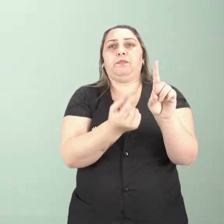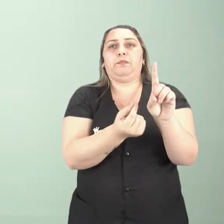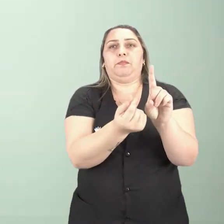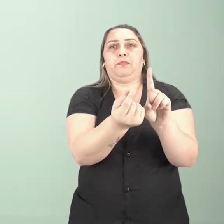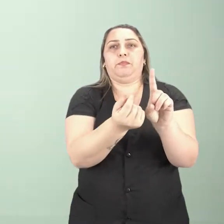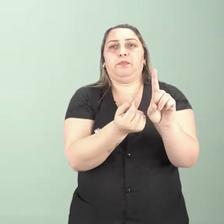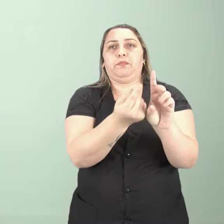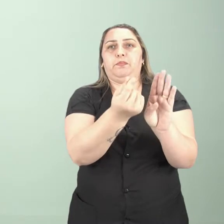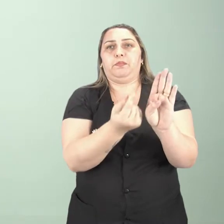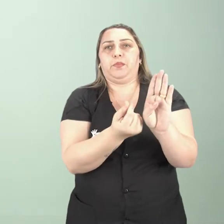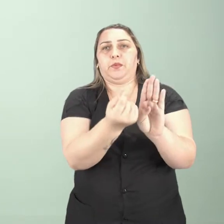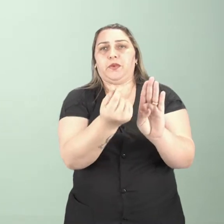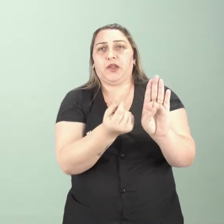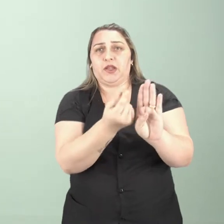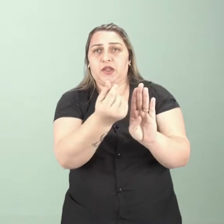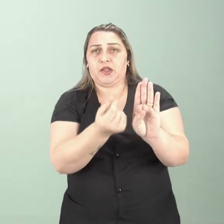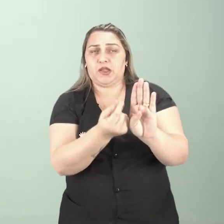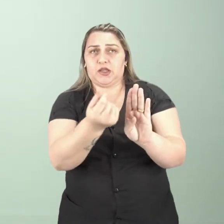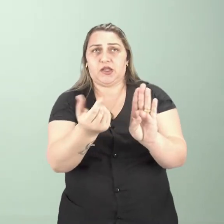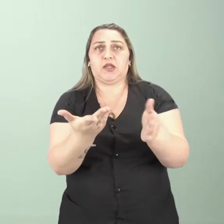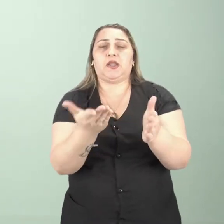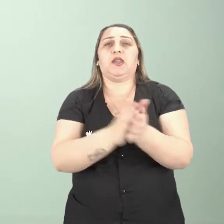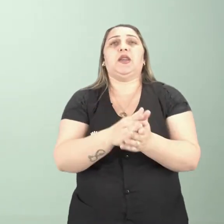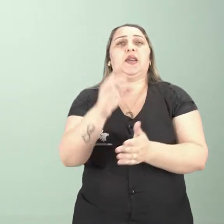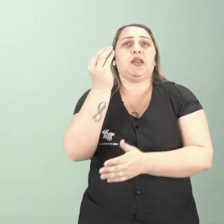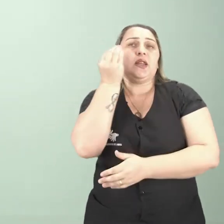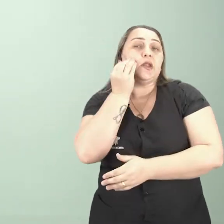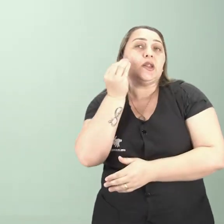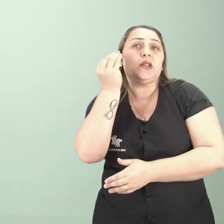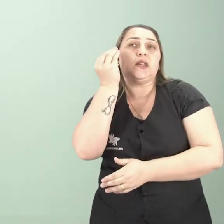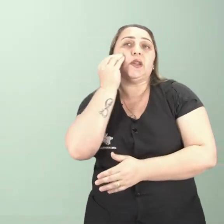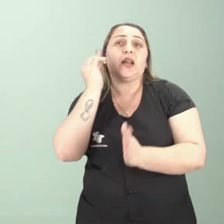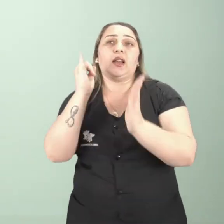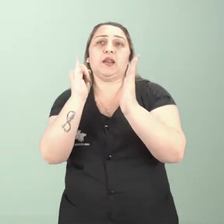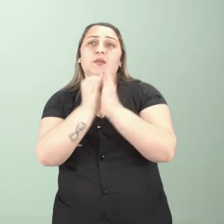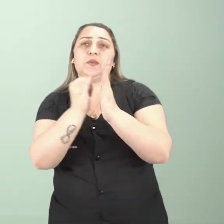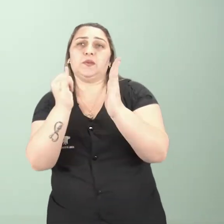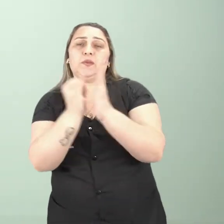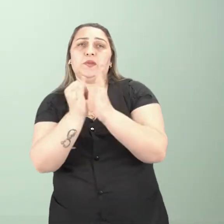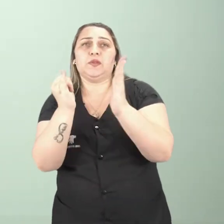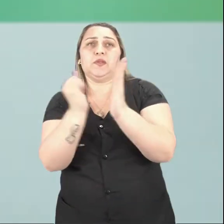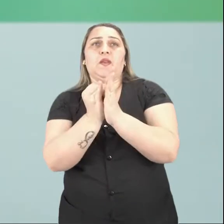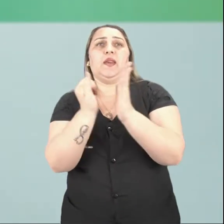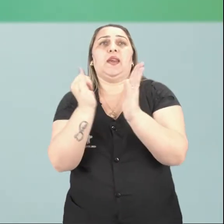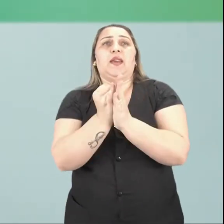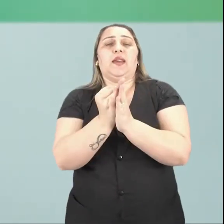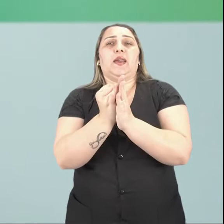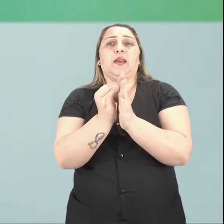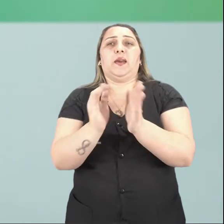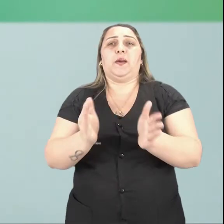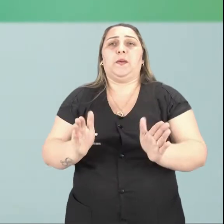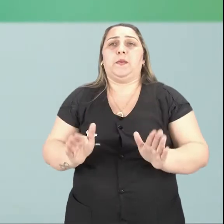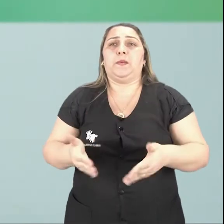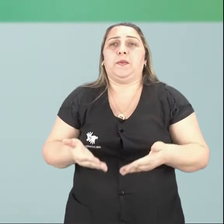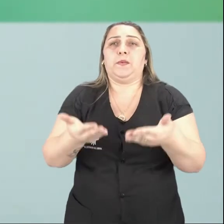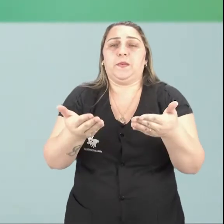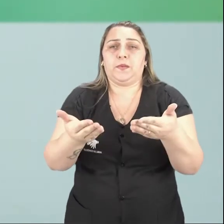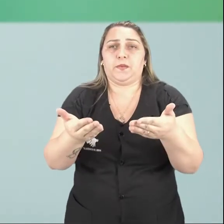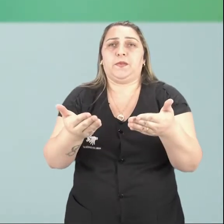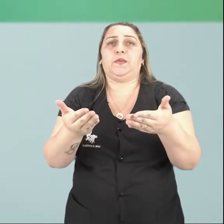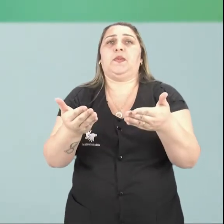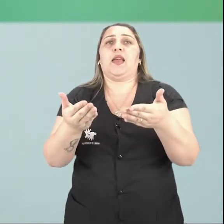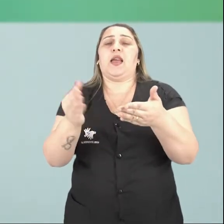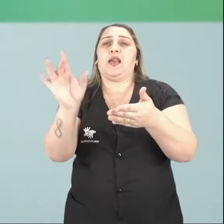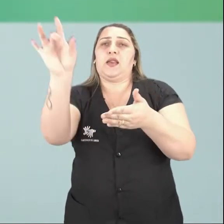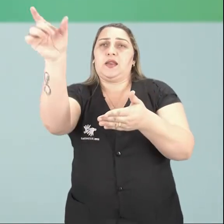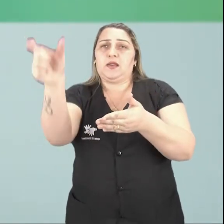Althusser ele vai tentar designar as instituições que induzem nos